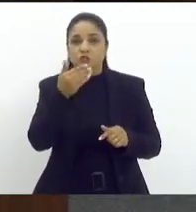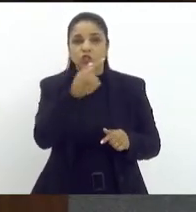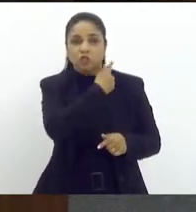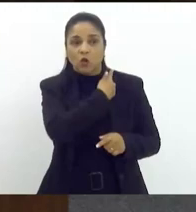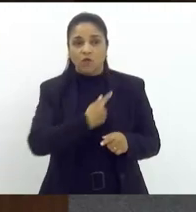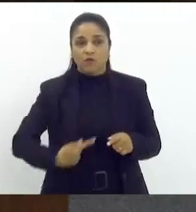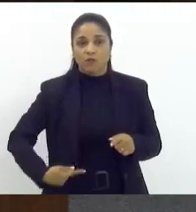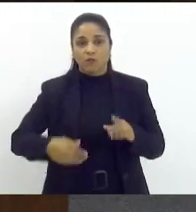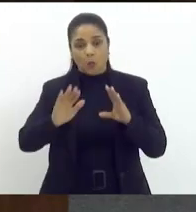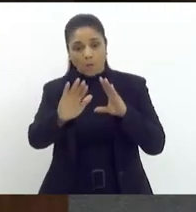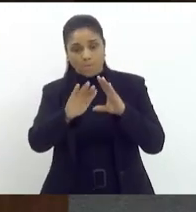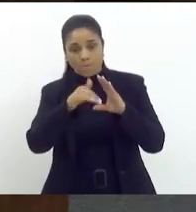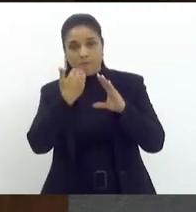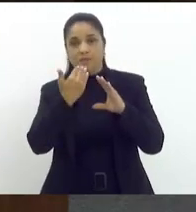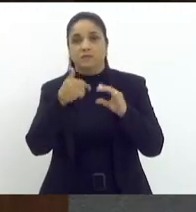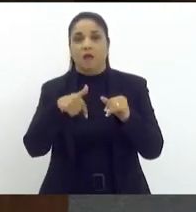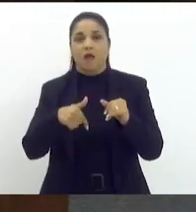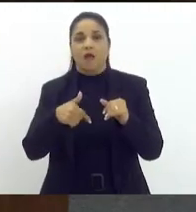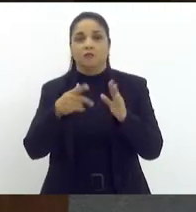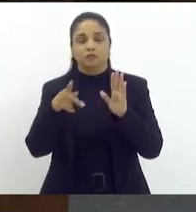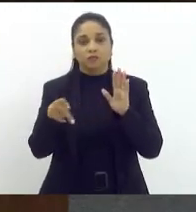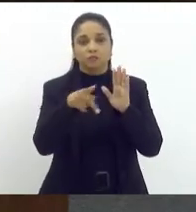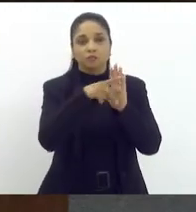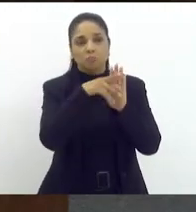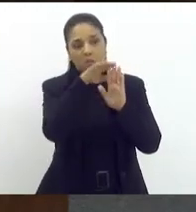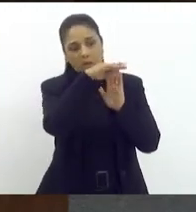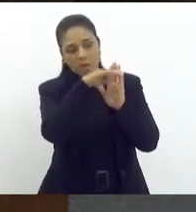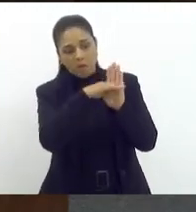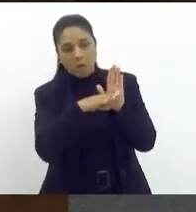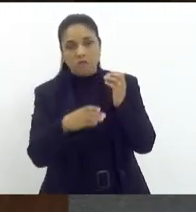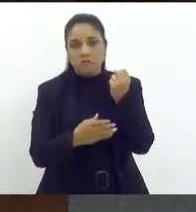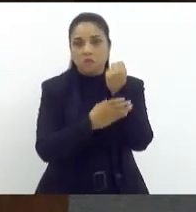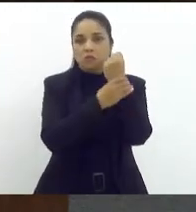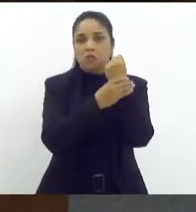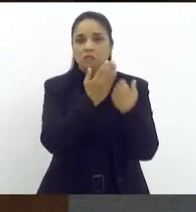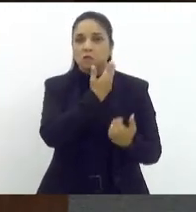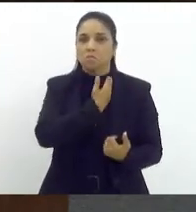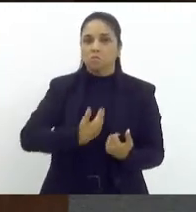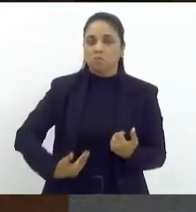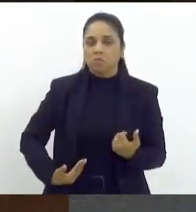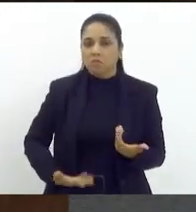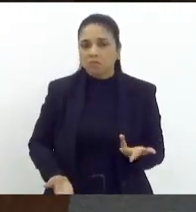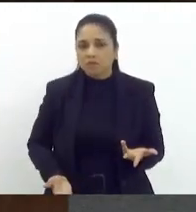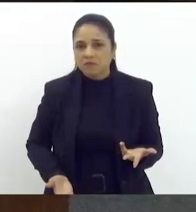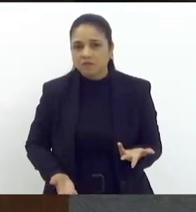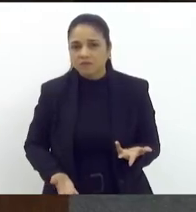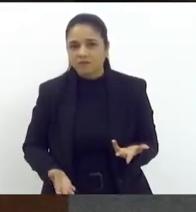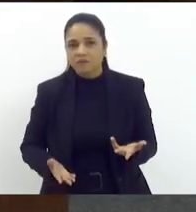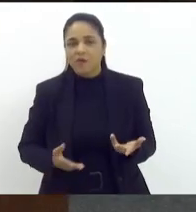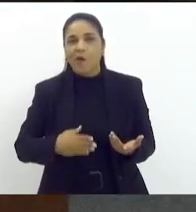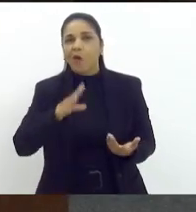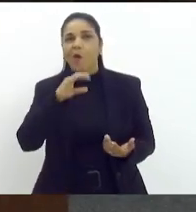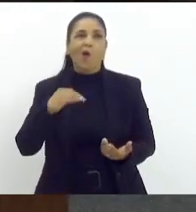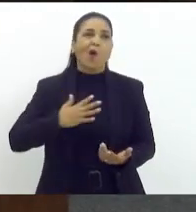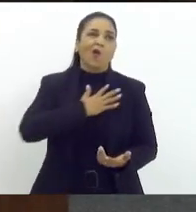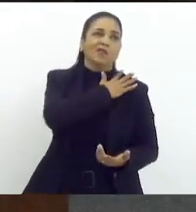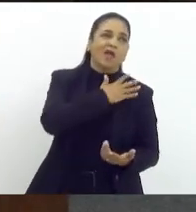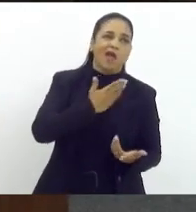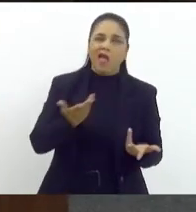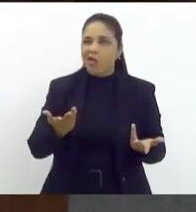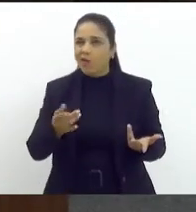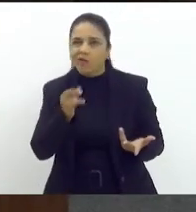mensagem sobre determinado problema de Segurança Pública tendo em vista o Coronel Comandante